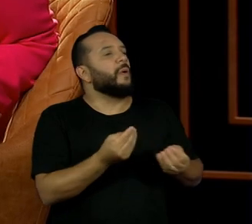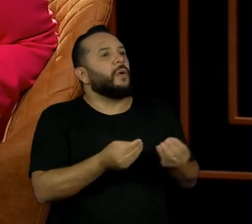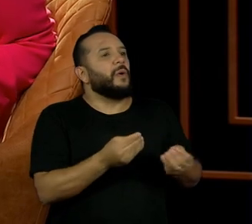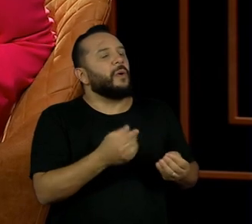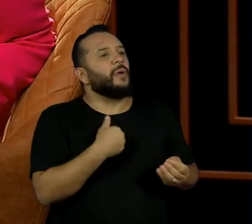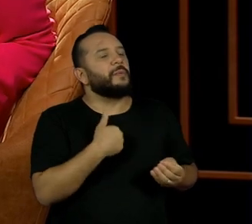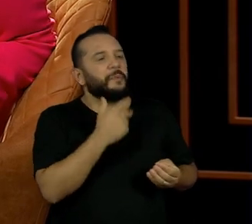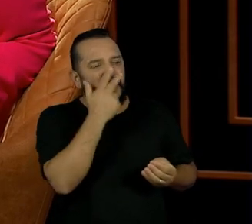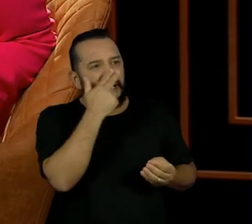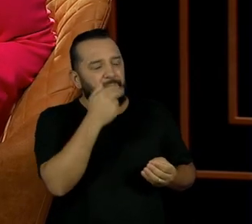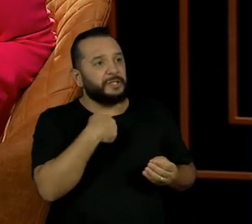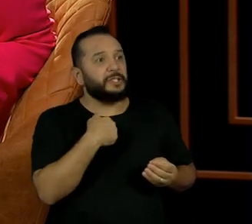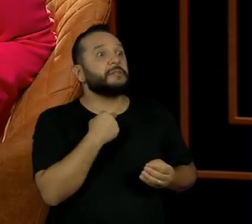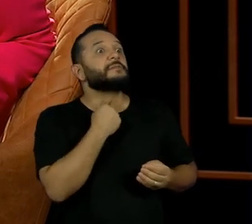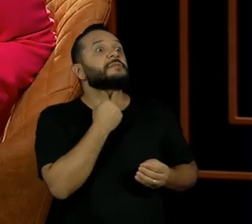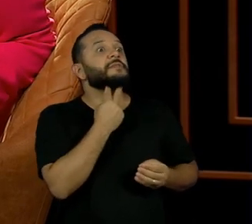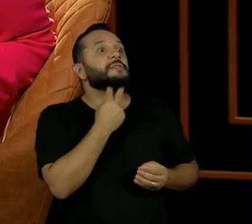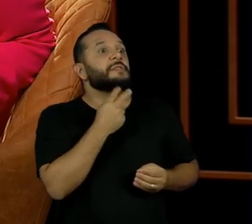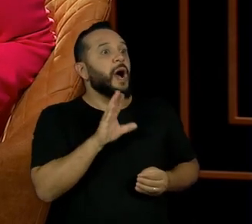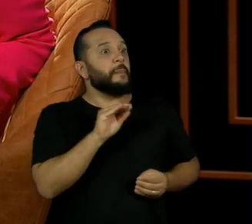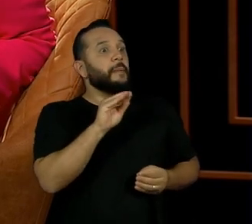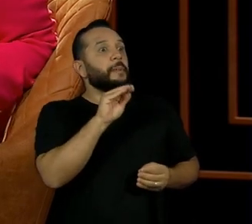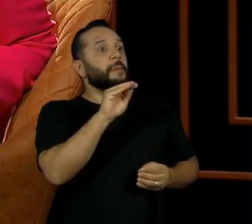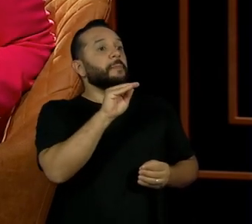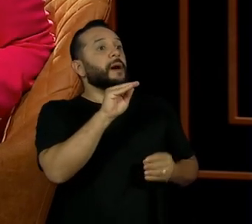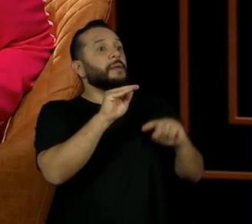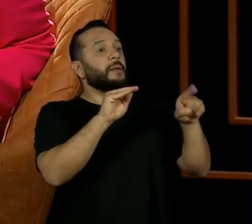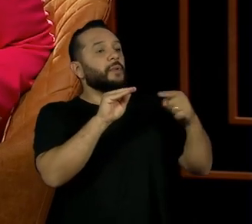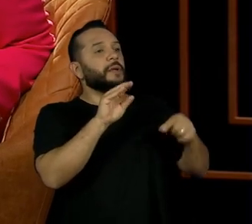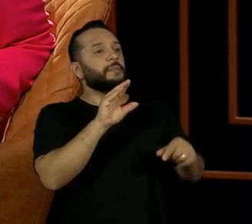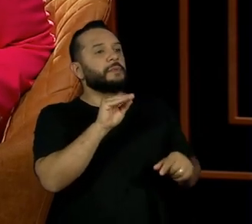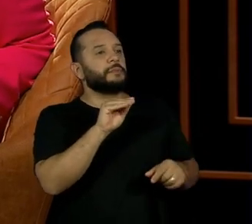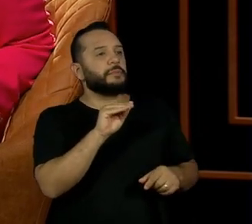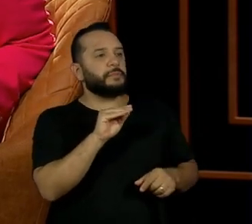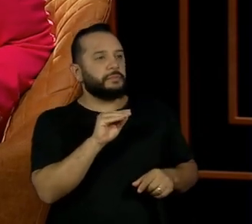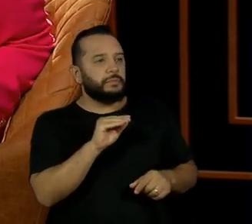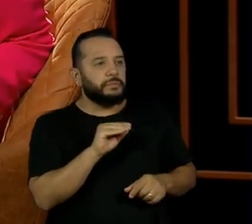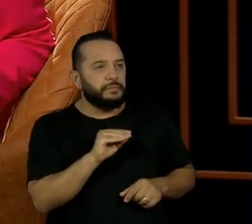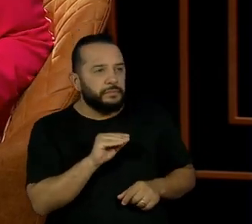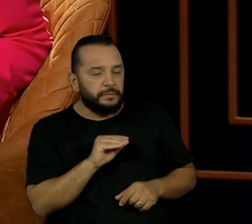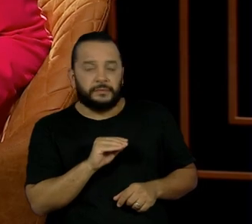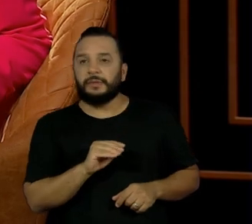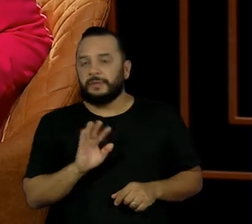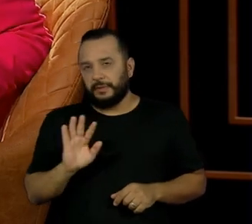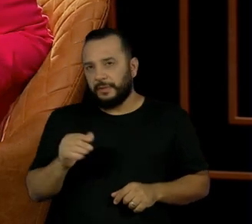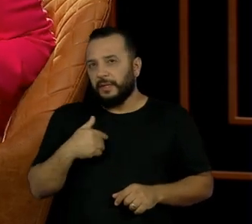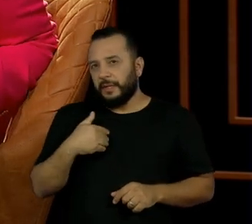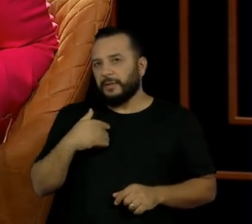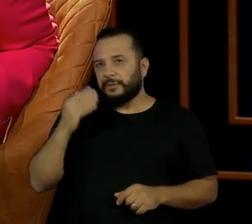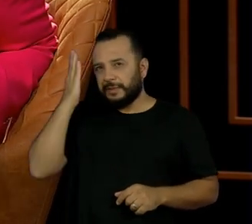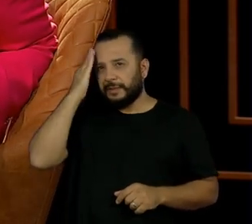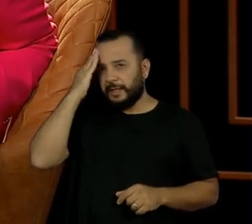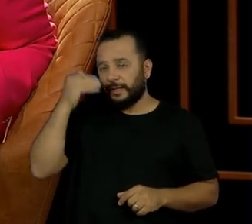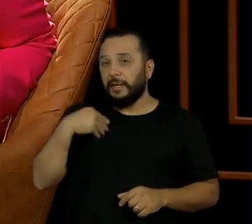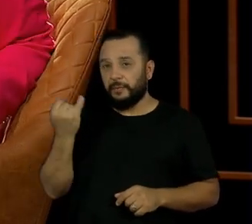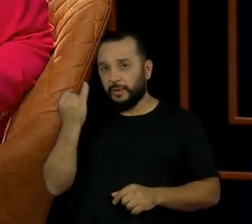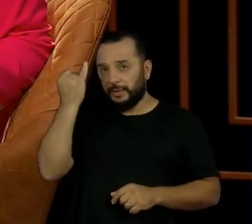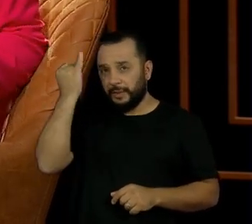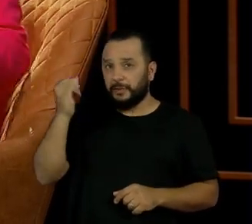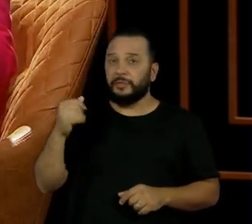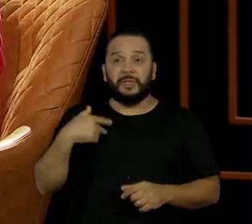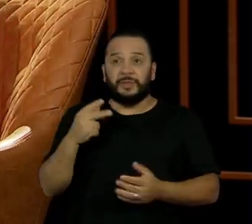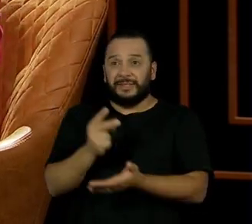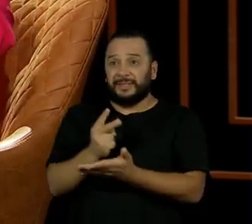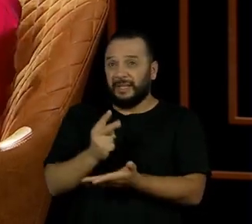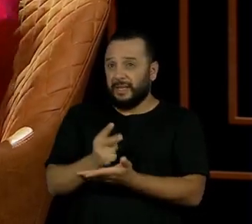desaquecer a voz eu sei que é importante eu não vou mentir dizer que eu sempre desaqueço porque